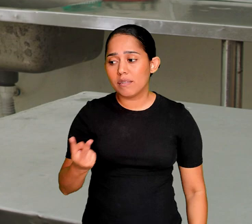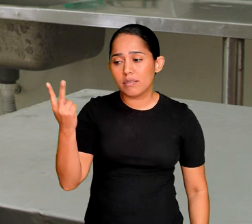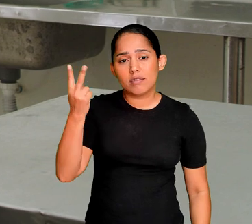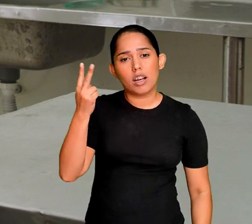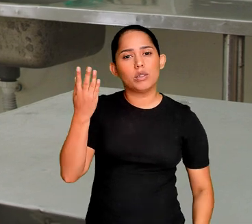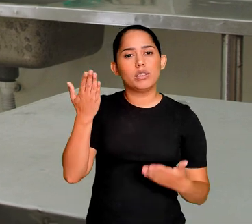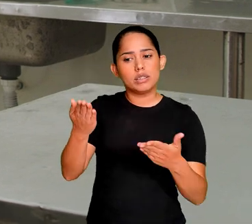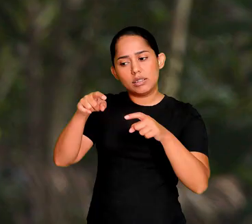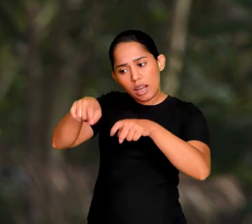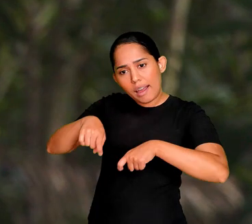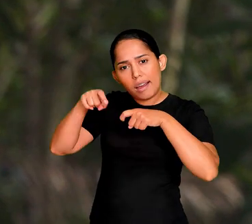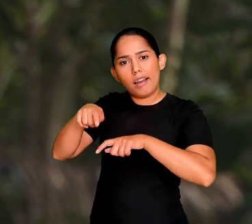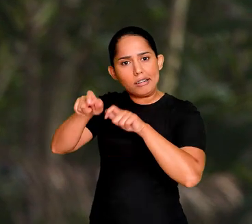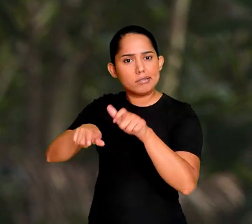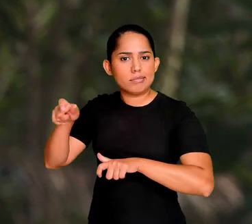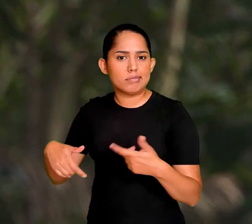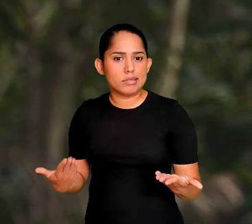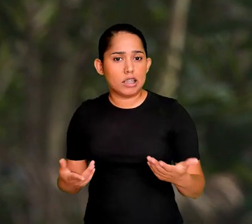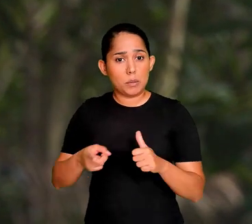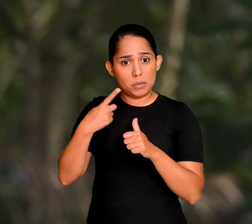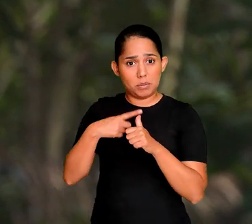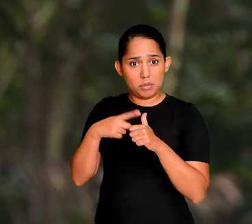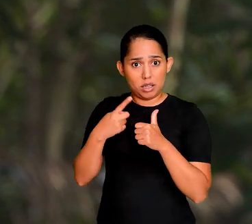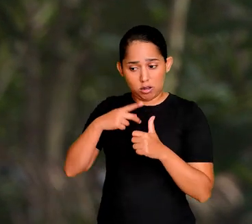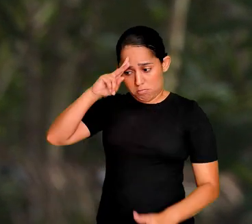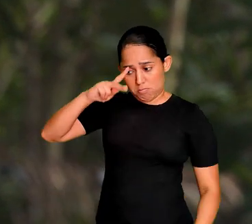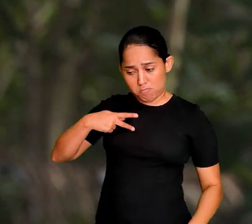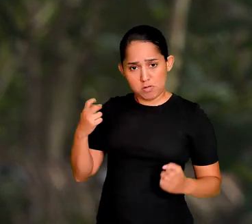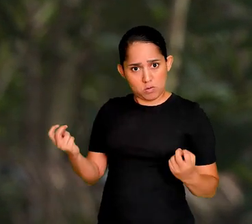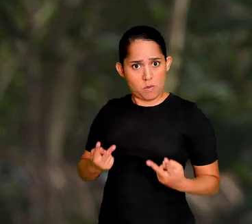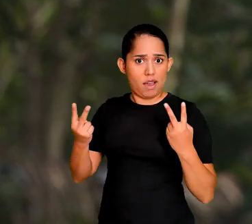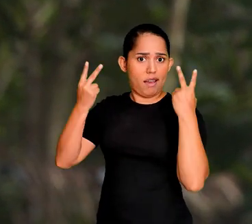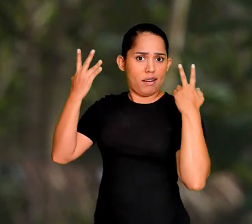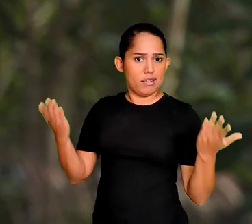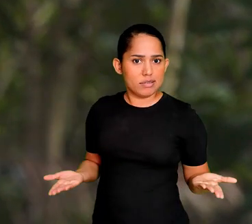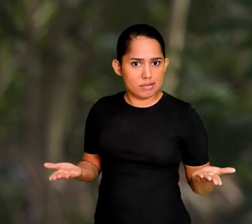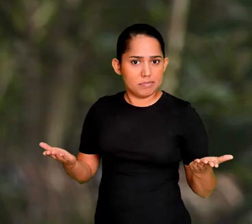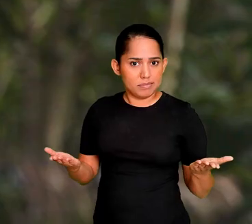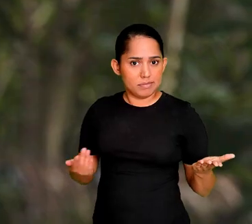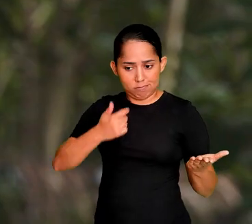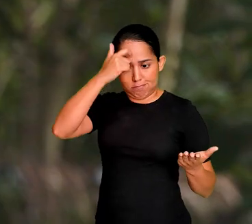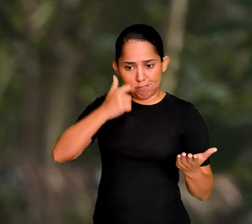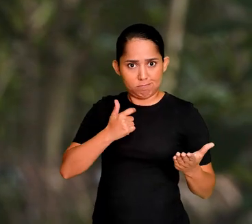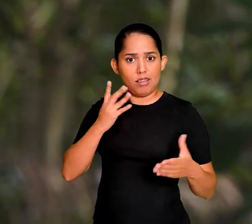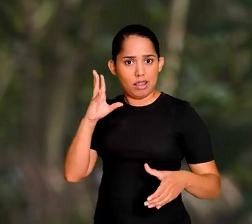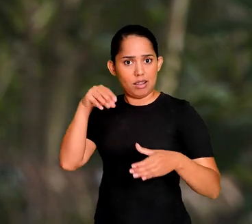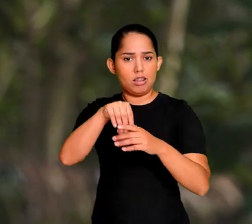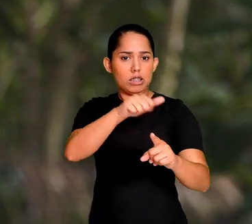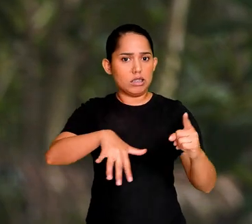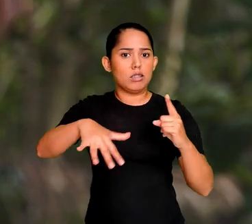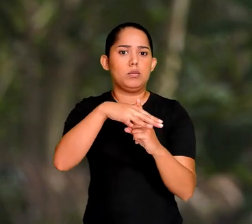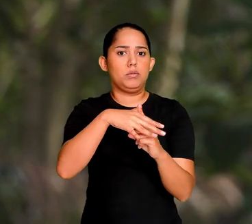a valorização do agricultor. Ou seja, em primeiro lugar, ele se valorizar quanto agricultor